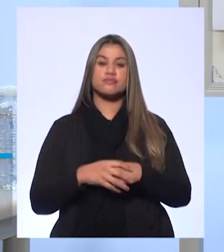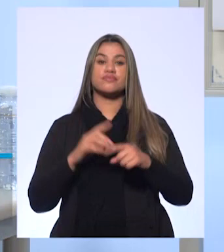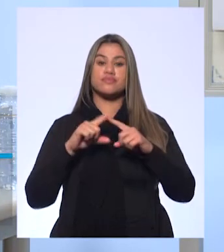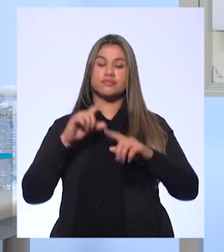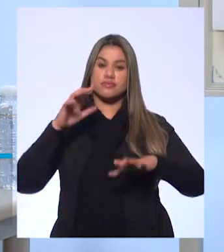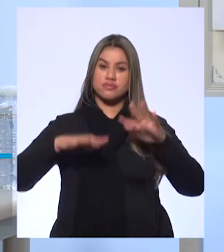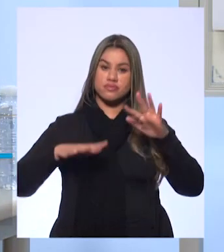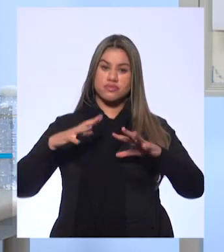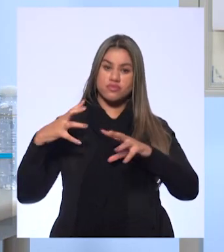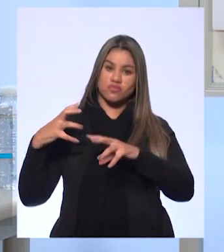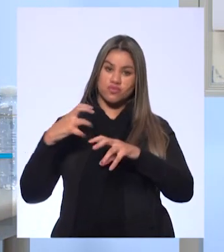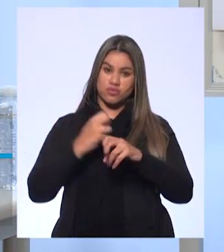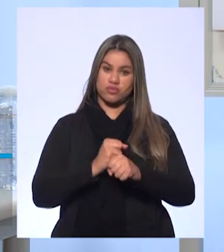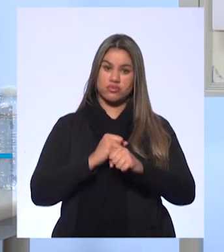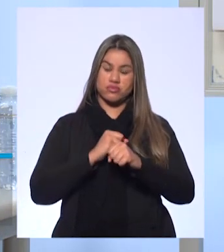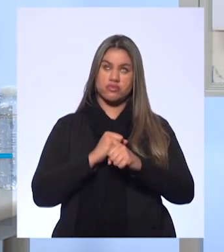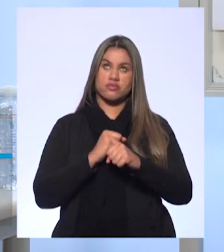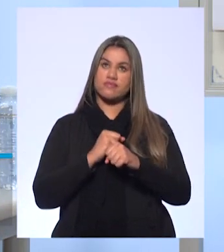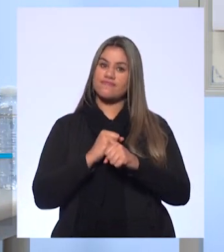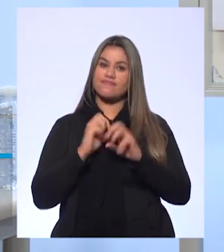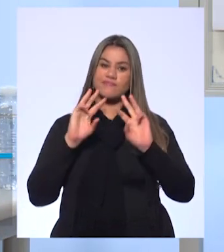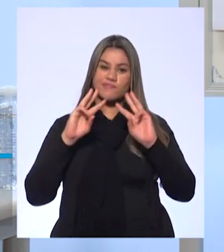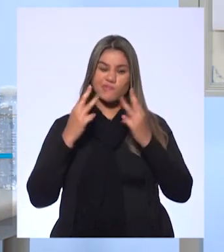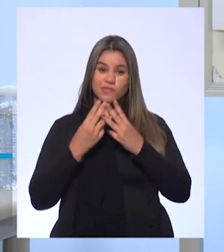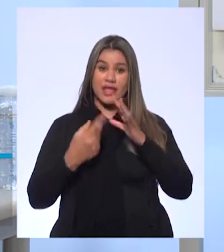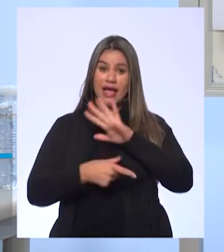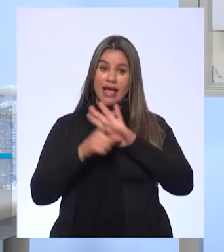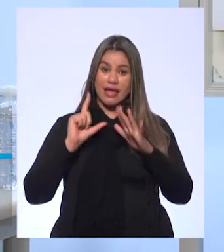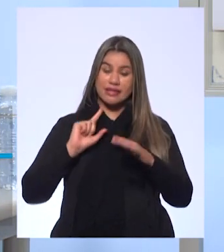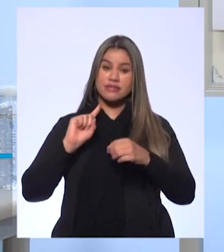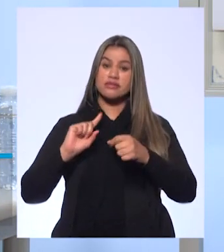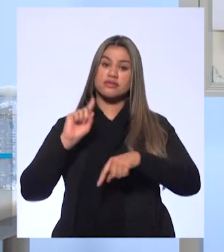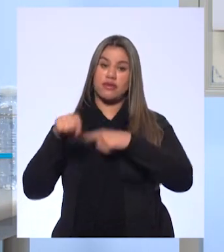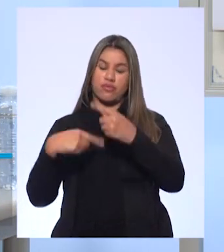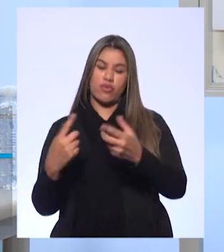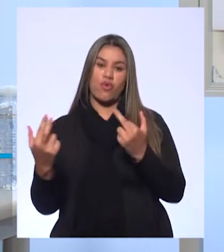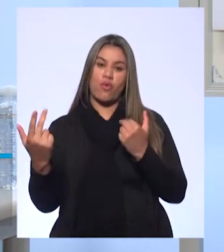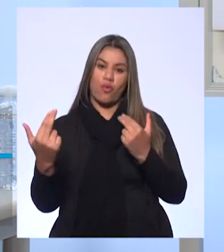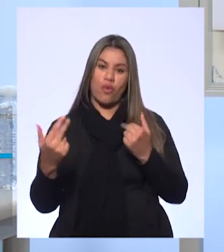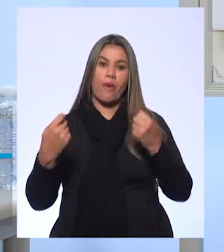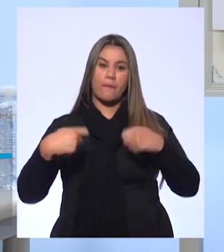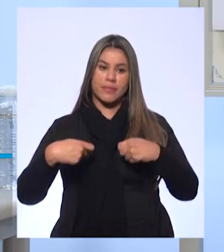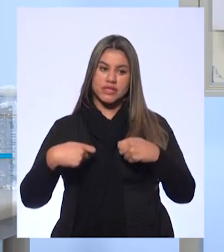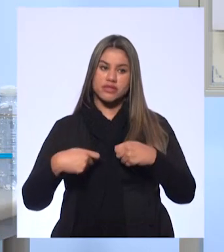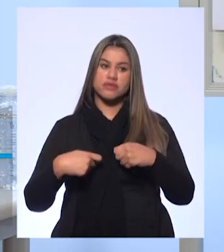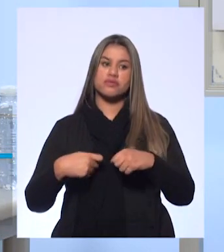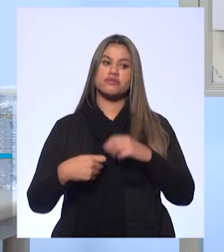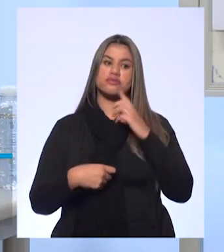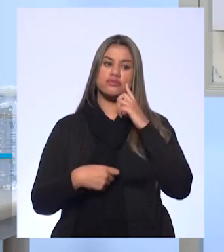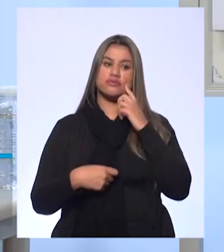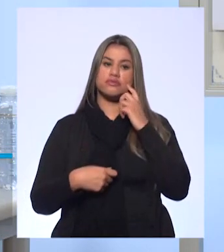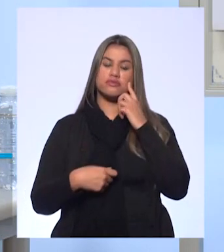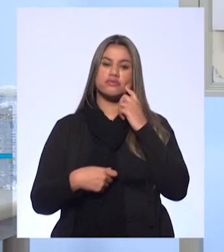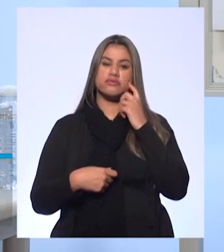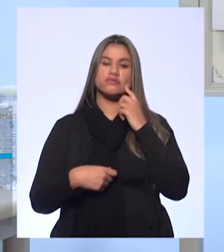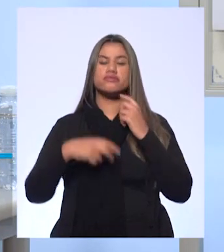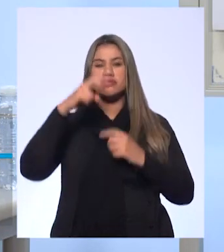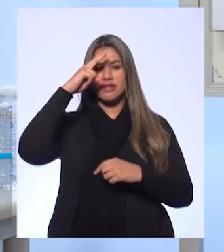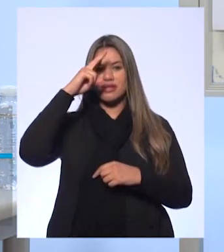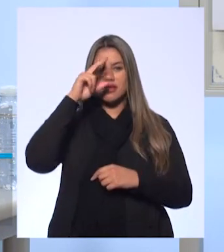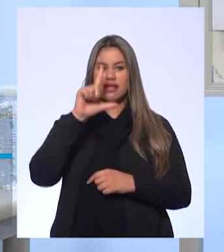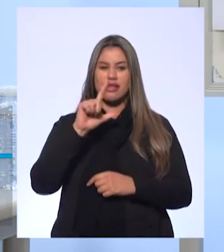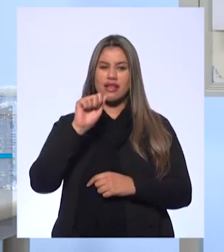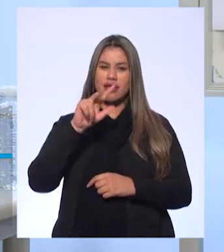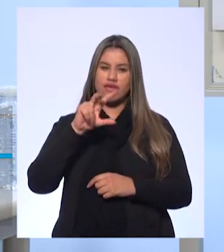você somar ali a quantidade de massa que tem antes, depois tem que dar a mesma, né? Tudo que entra tem que sair, nada se perde, né? Lembra de Lavoisier